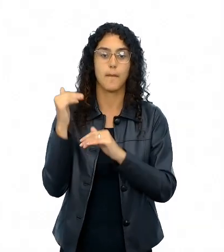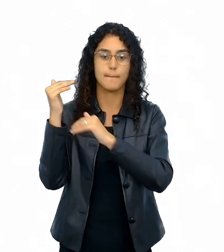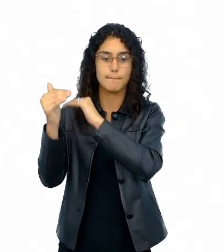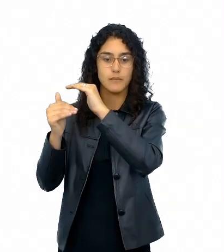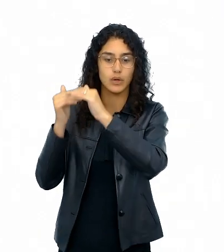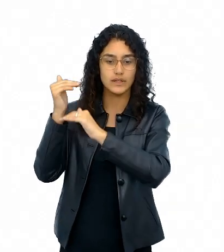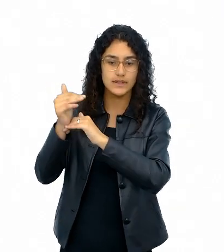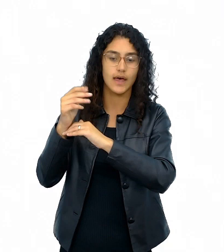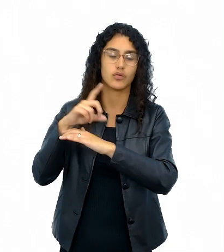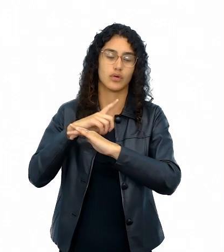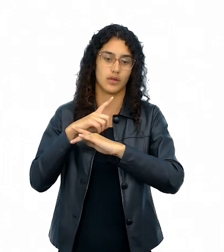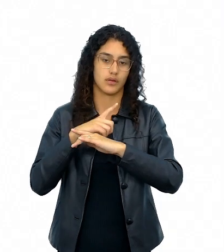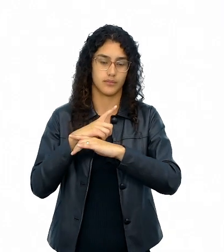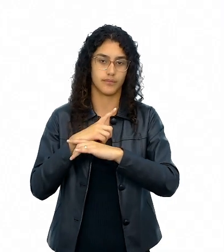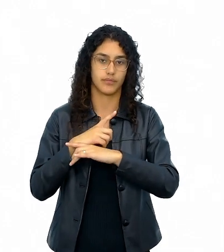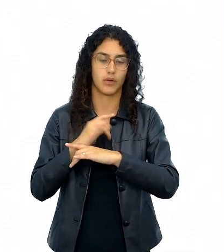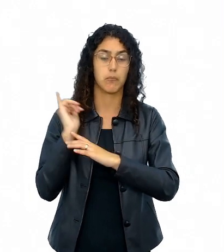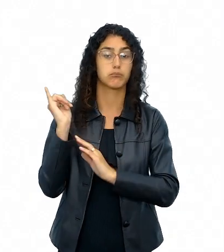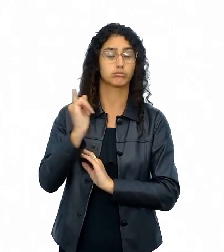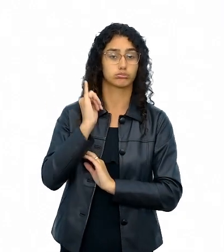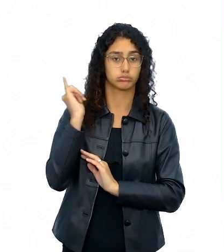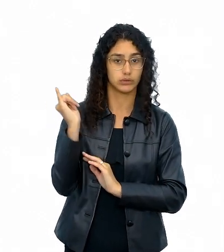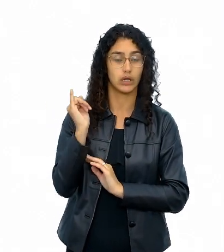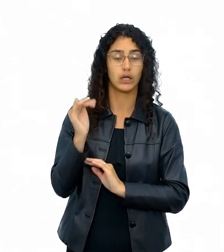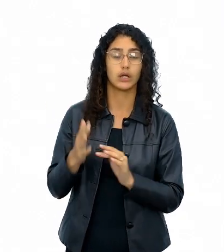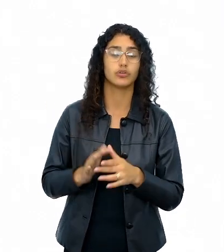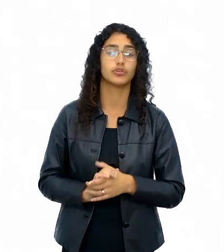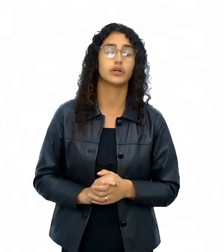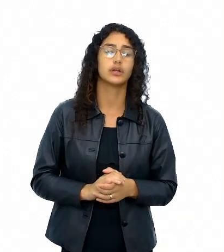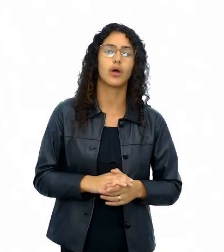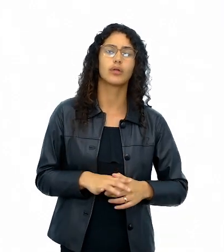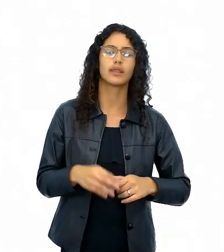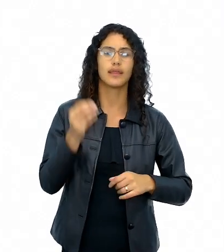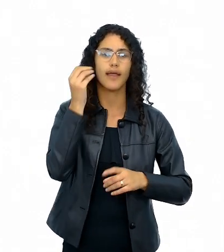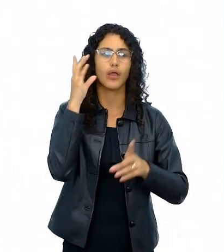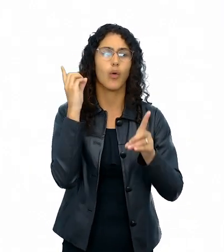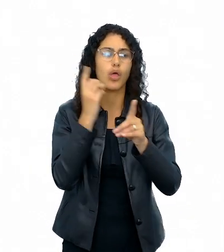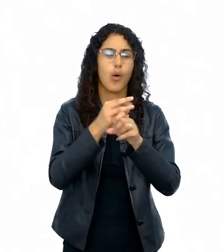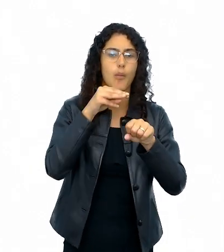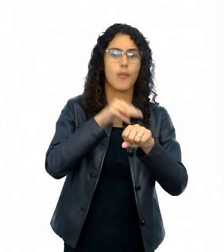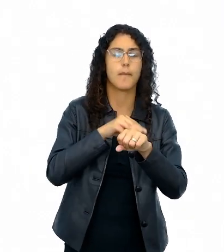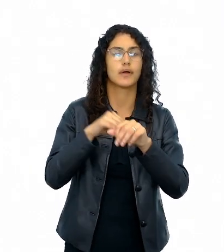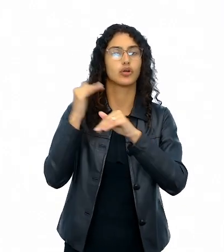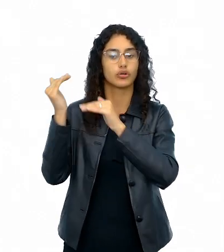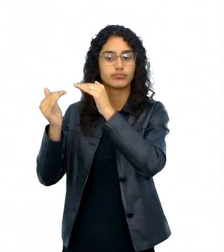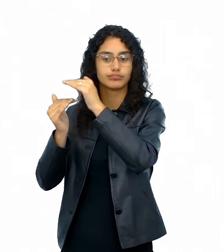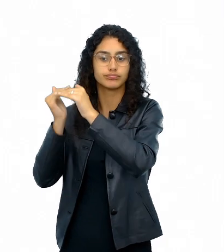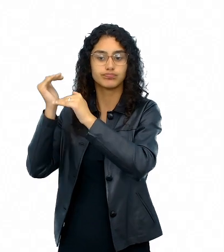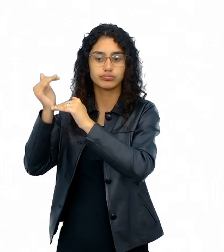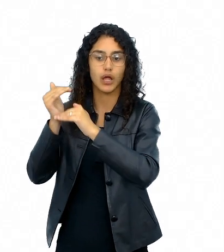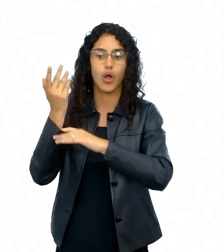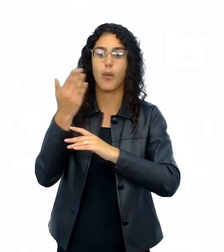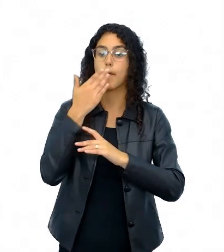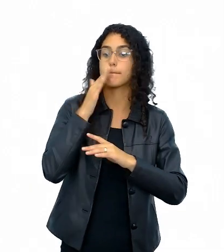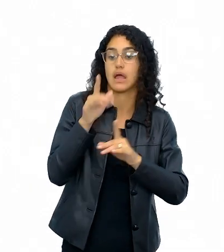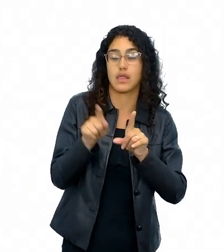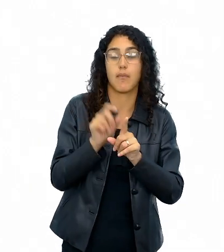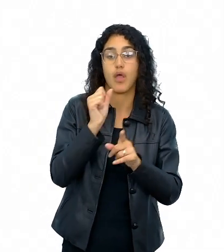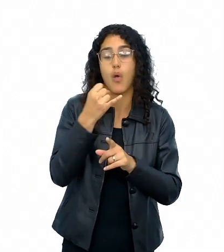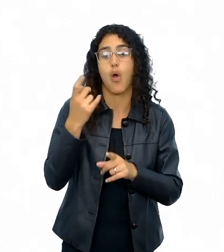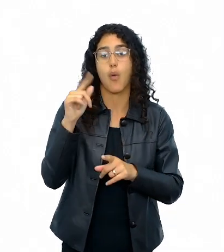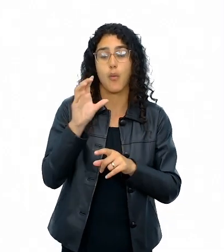processo horizontal, né? Então, tentem encontrar um momento desse desdobramento, né, ou solicitem para